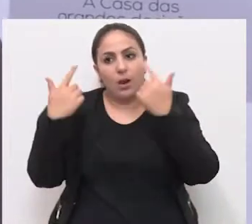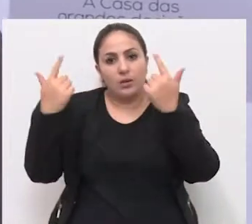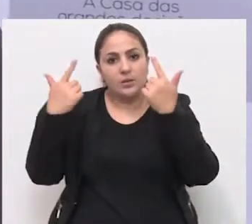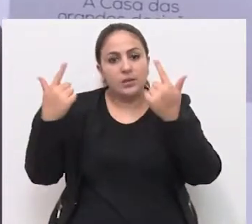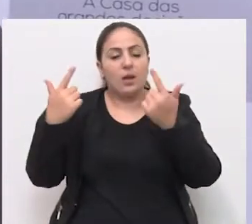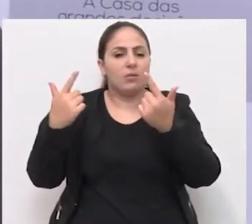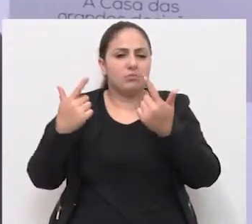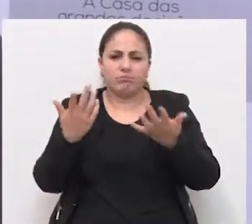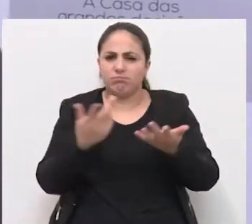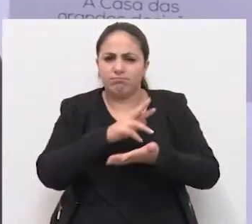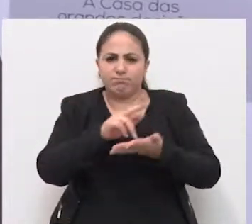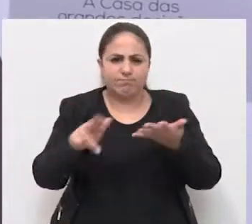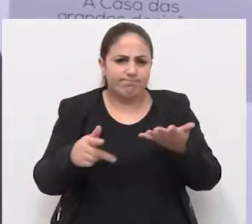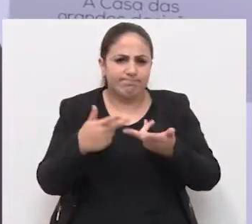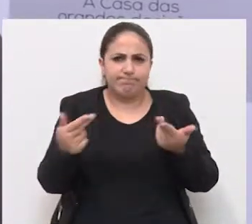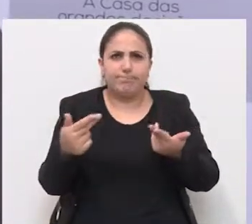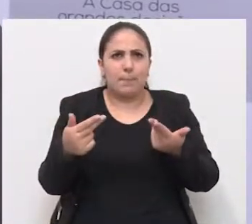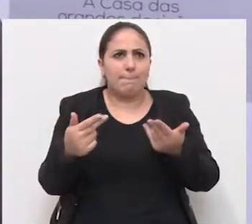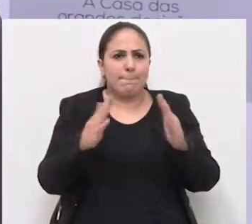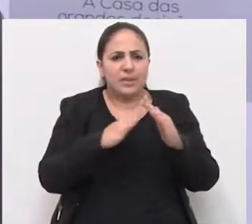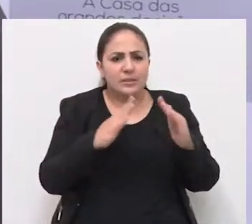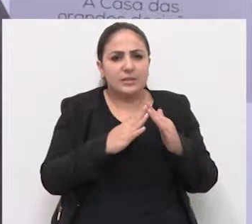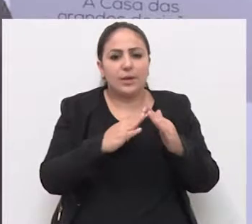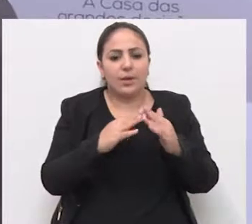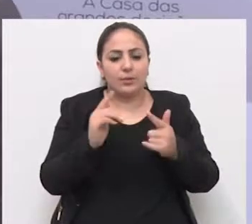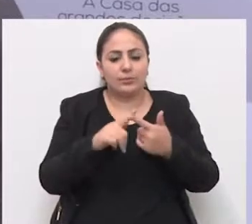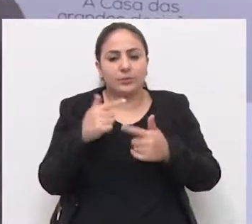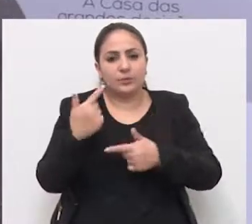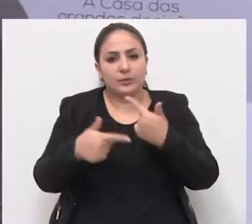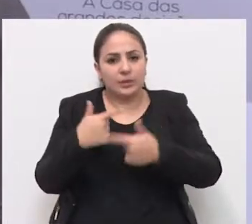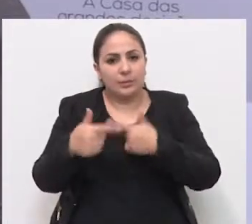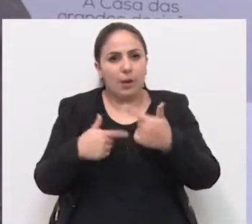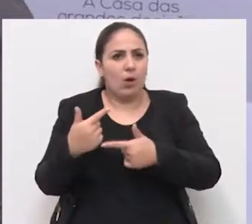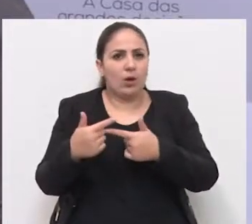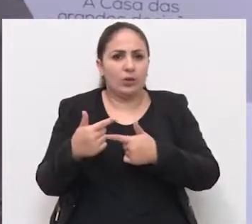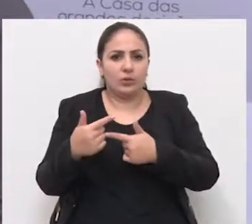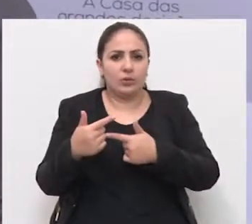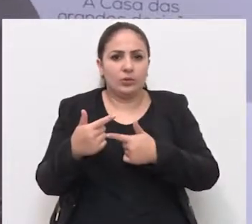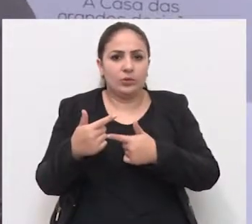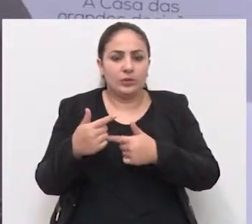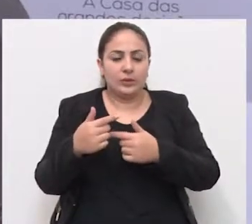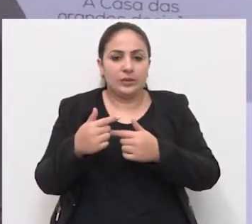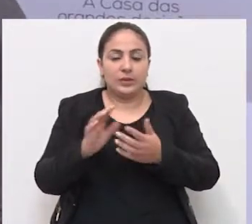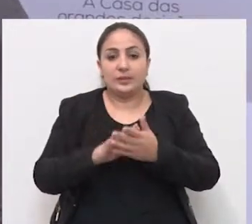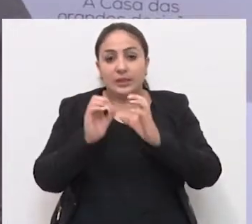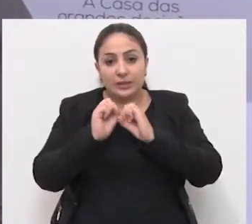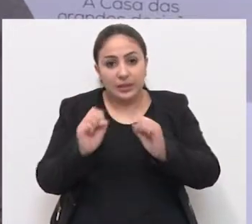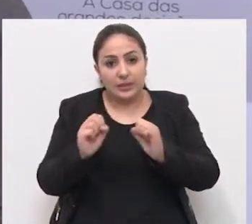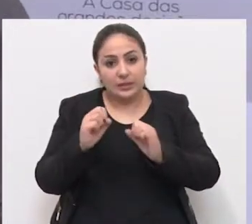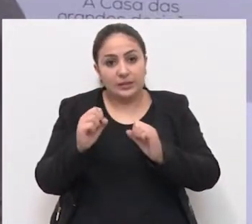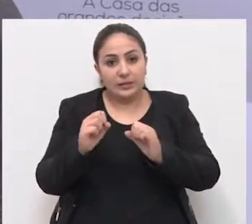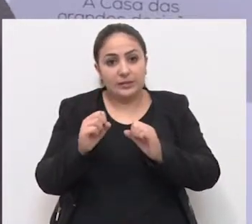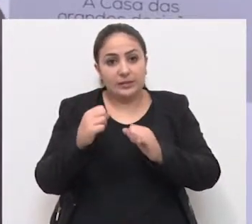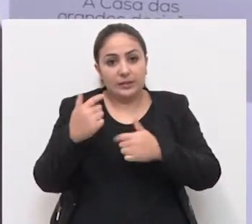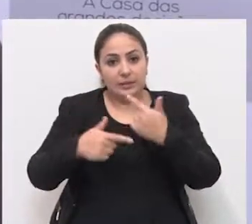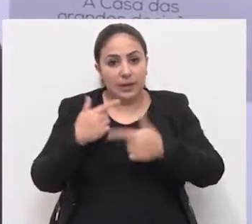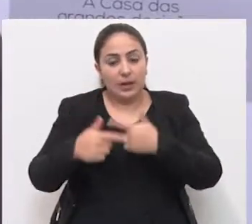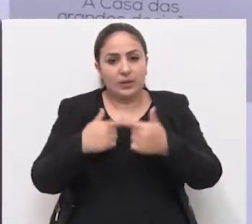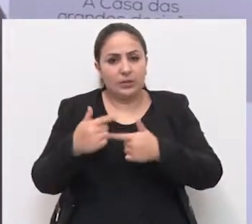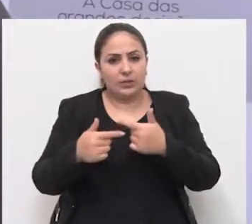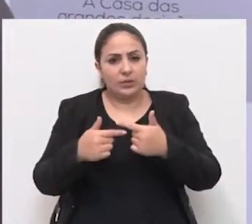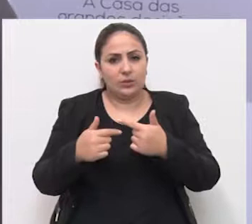lazer, na área da habitação, na área dos serviços e na Secretaria de Serviços e